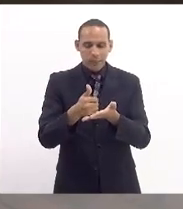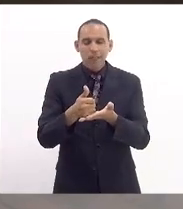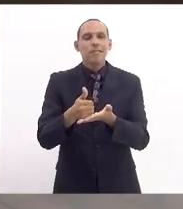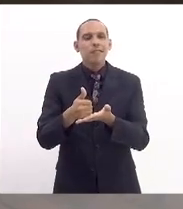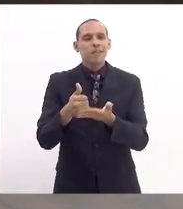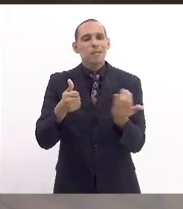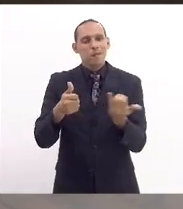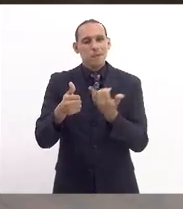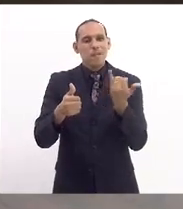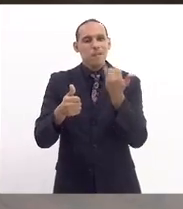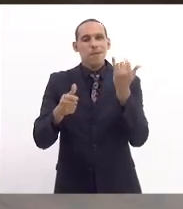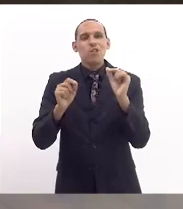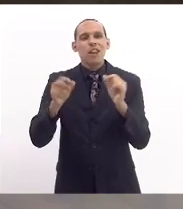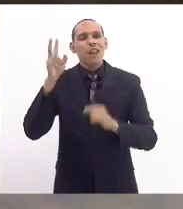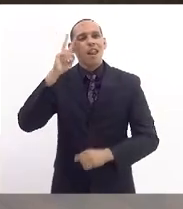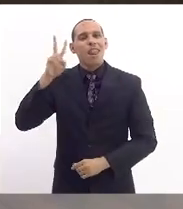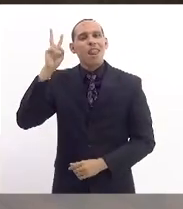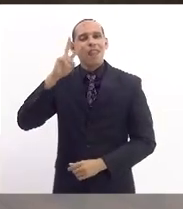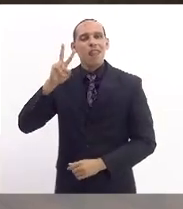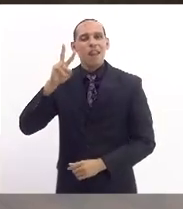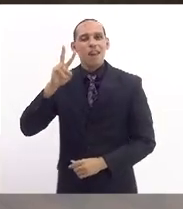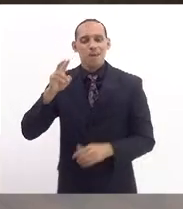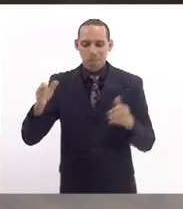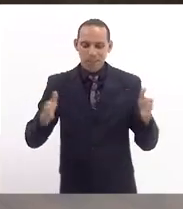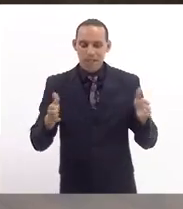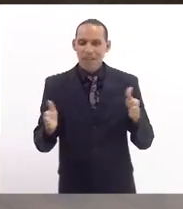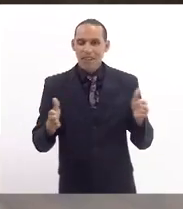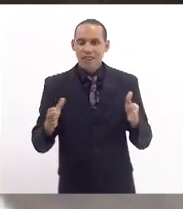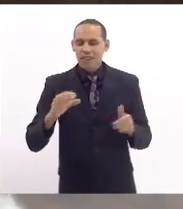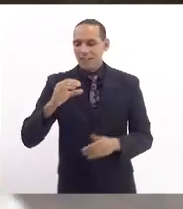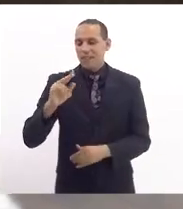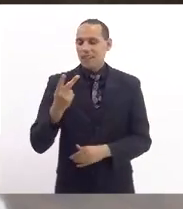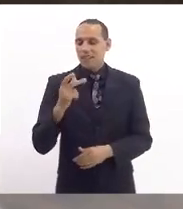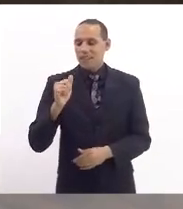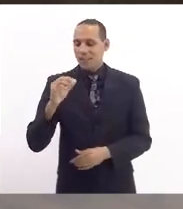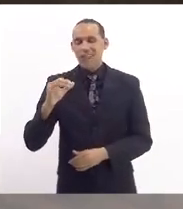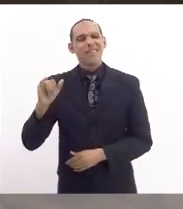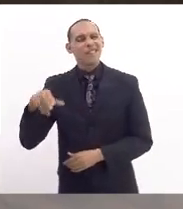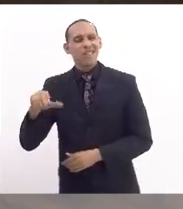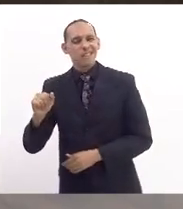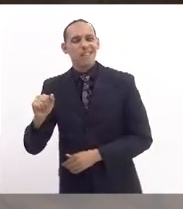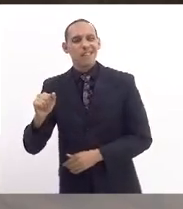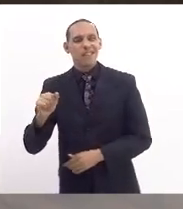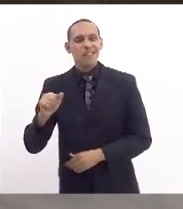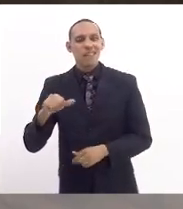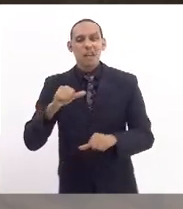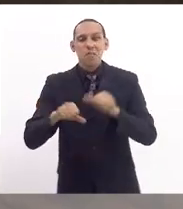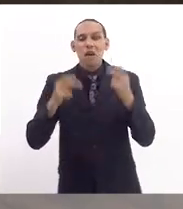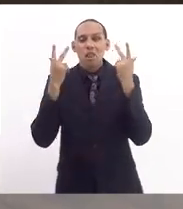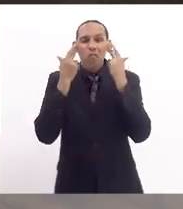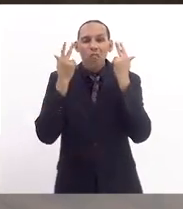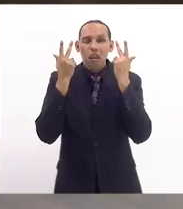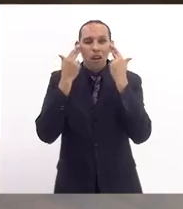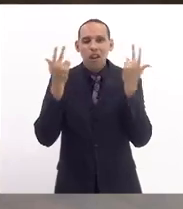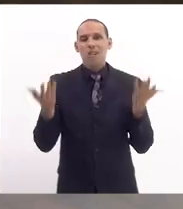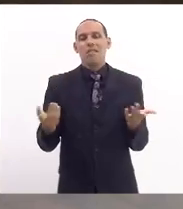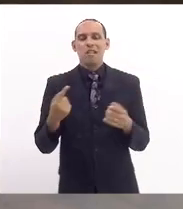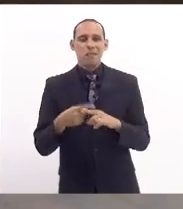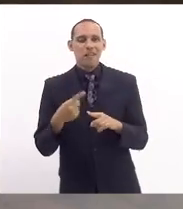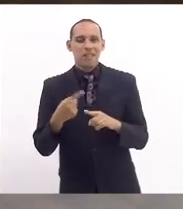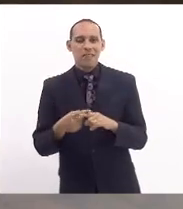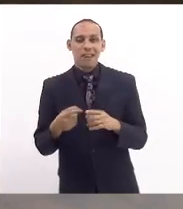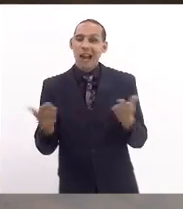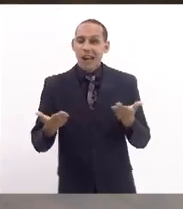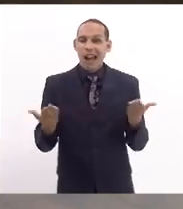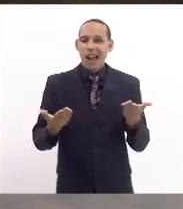importante sua memória no período em que está se nas foram naturalizados né até porque a gente tem